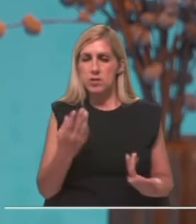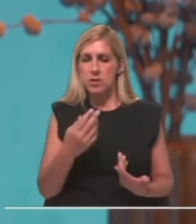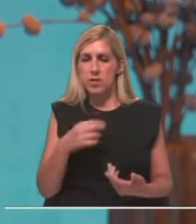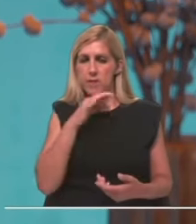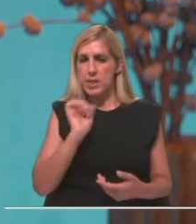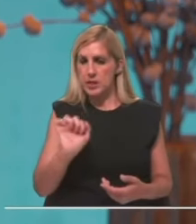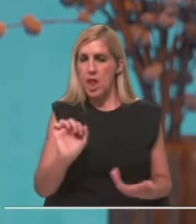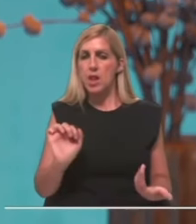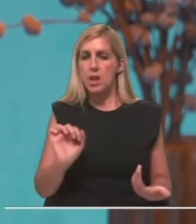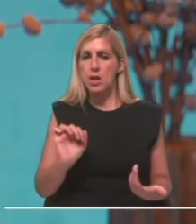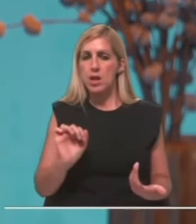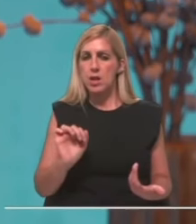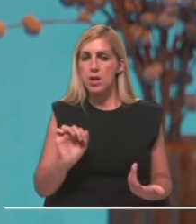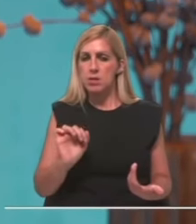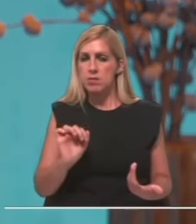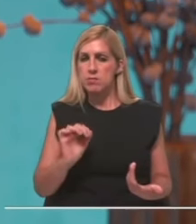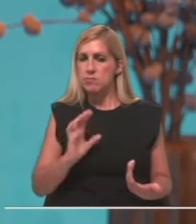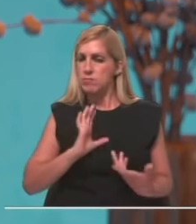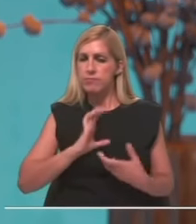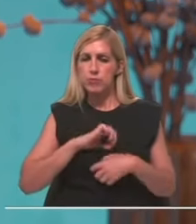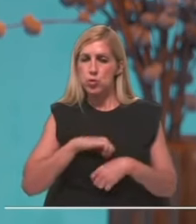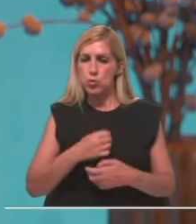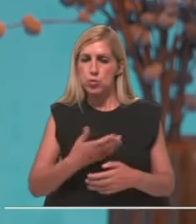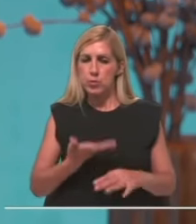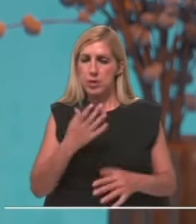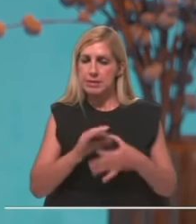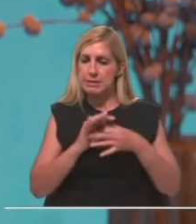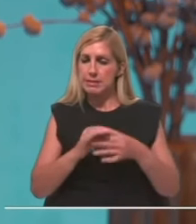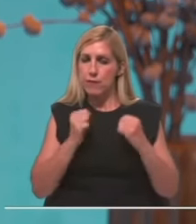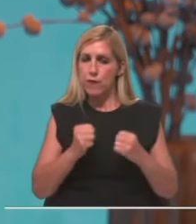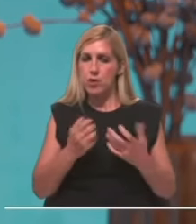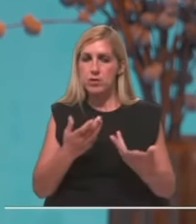E para mim o maior desgosto foi... Tínhamos ali uma ligação muito forte e foi a traição.